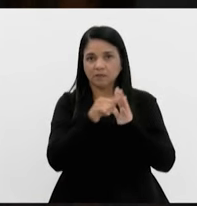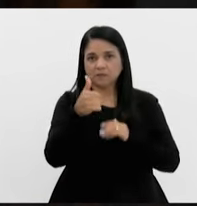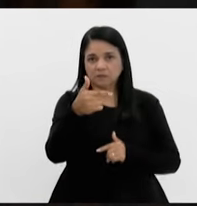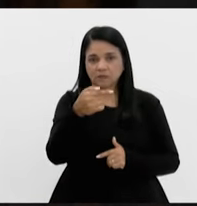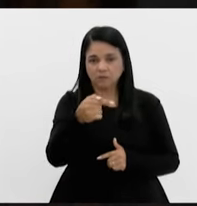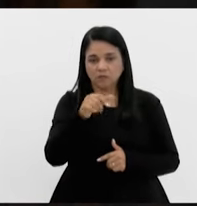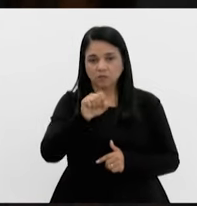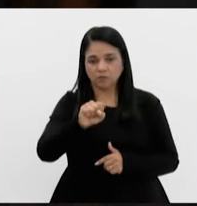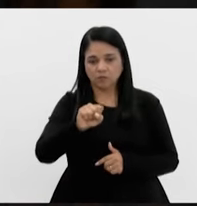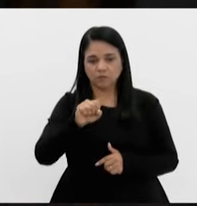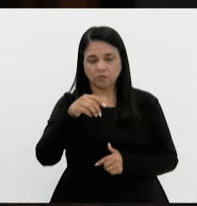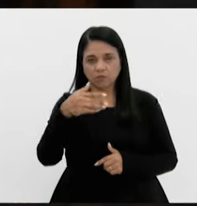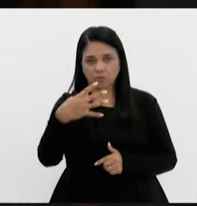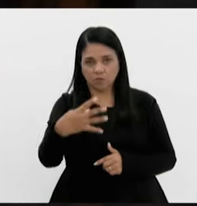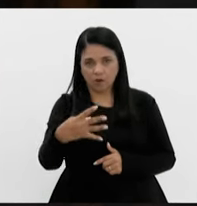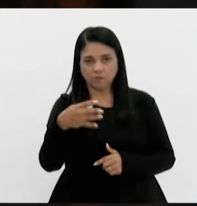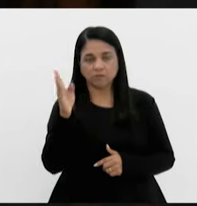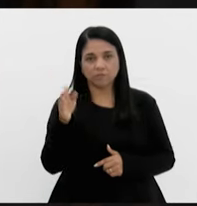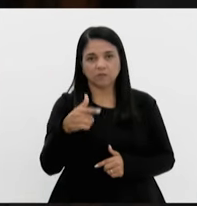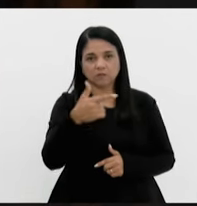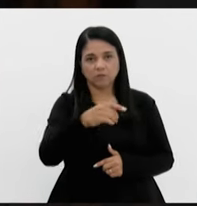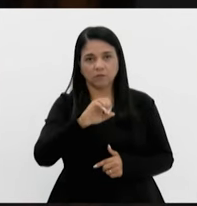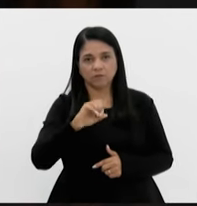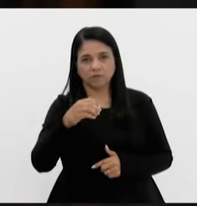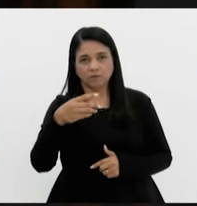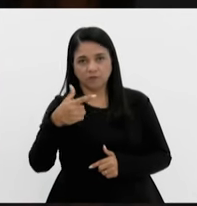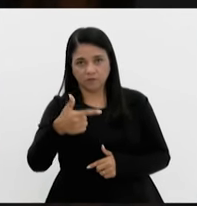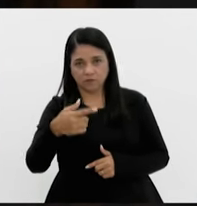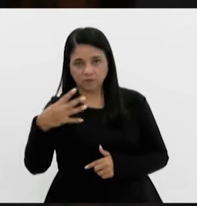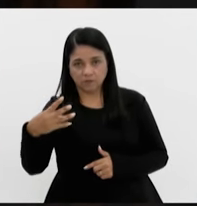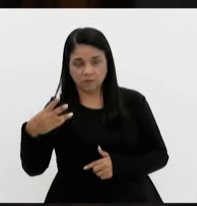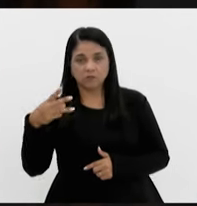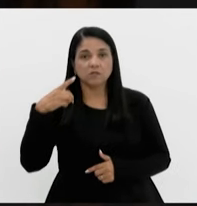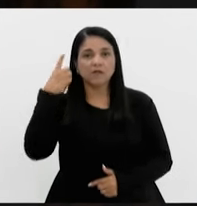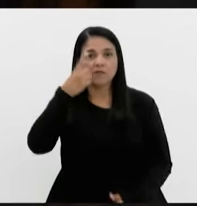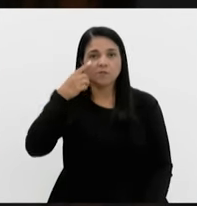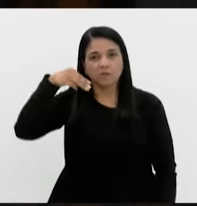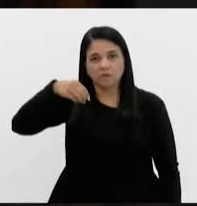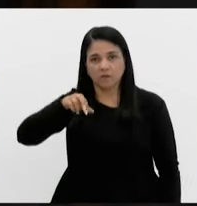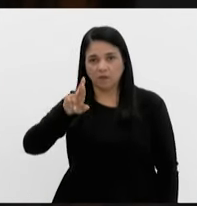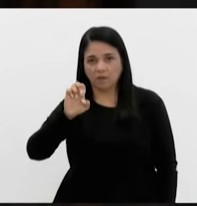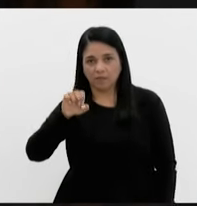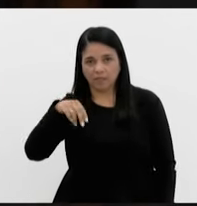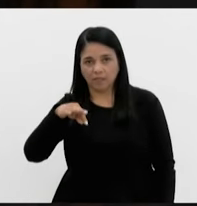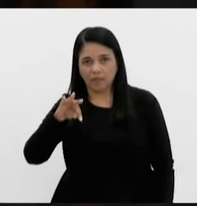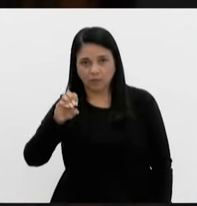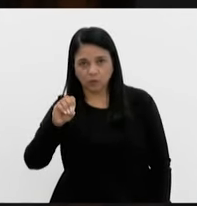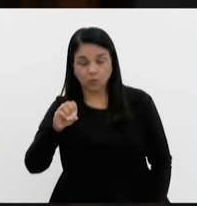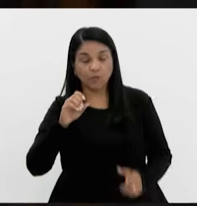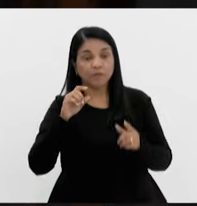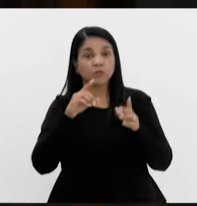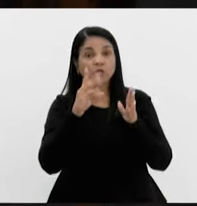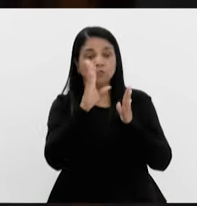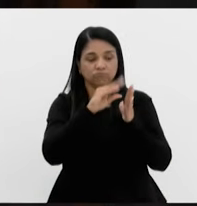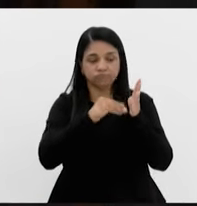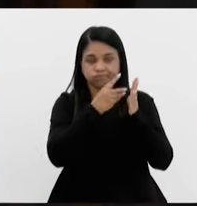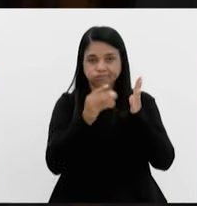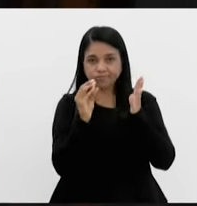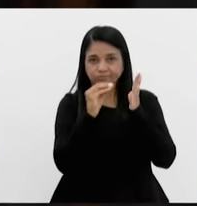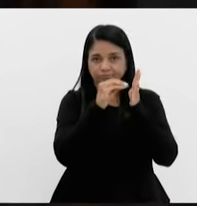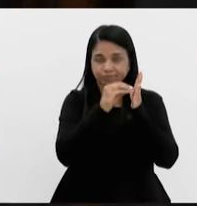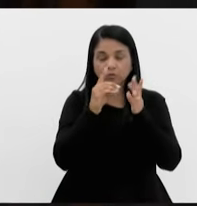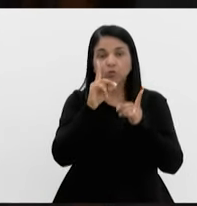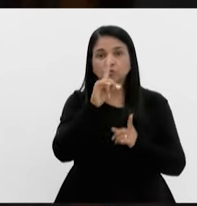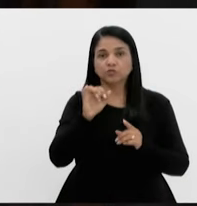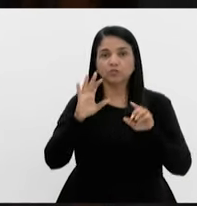1784 de 23 de autoria do Deputado Renato Machado que institui no âmbito do Estado do Rio de Janeiro o dia do torcedor do clube de regat Vasco